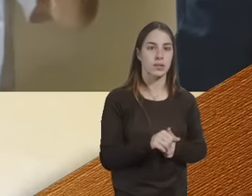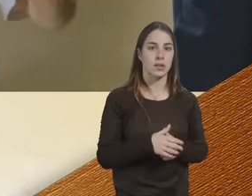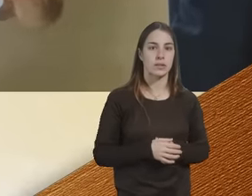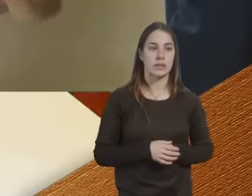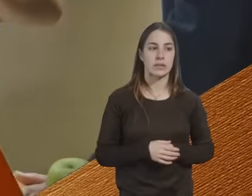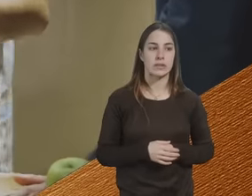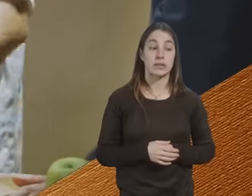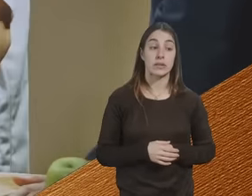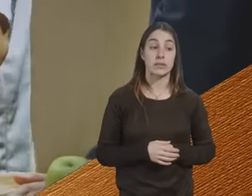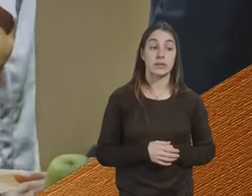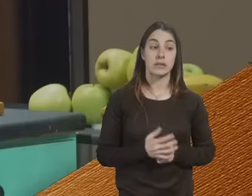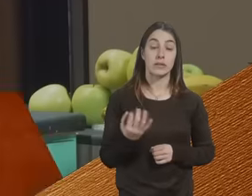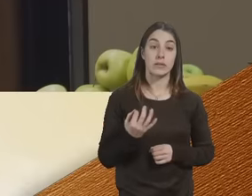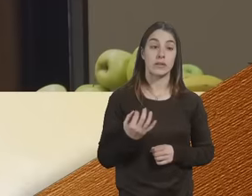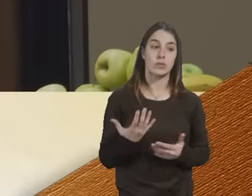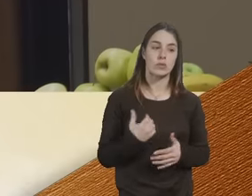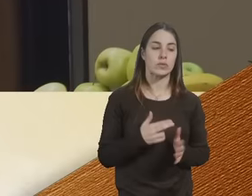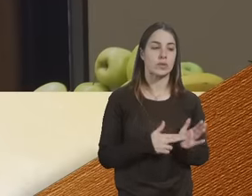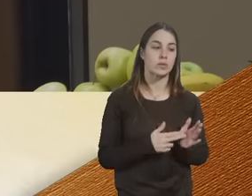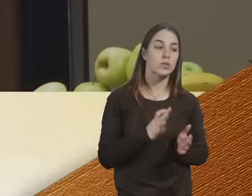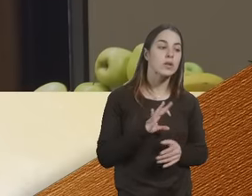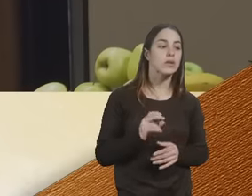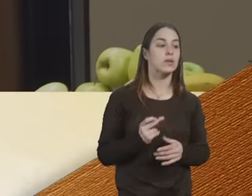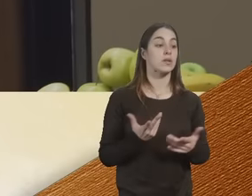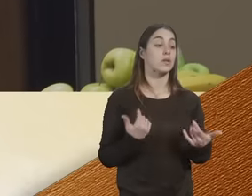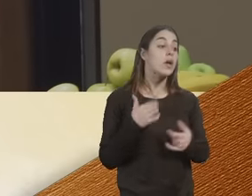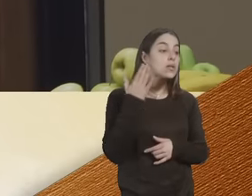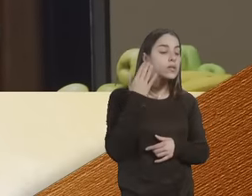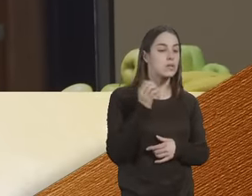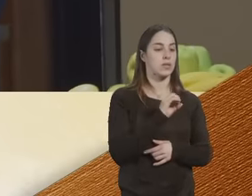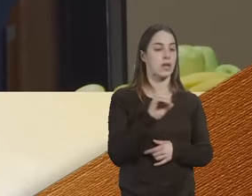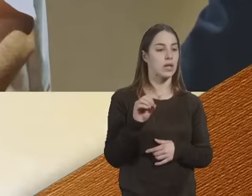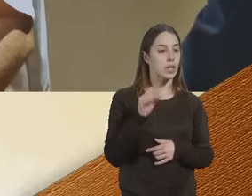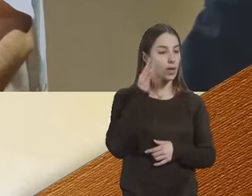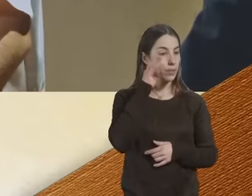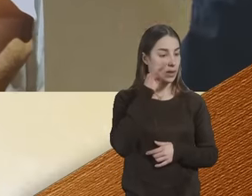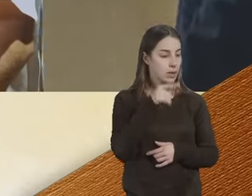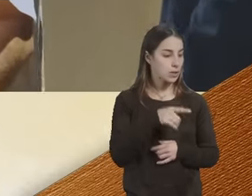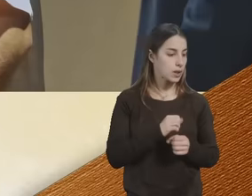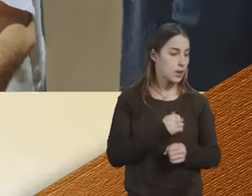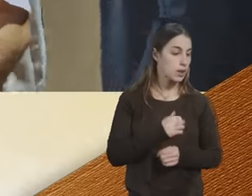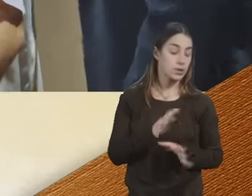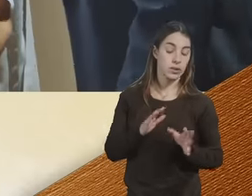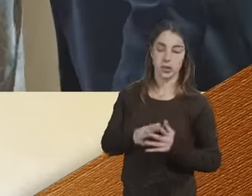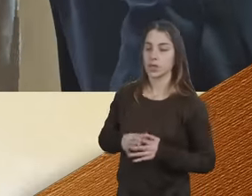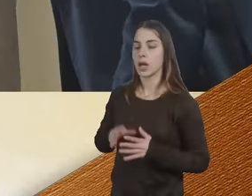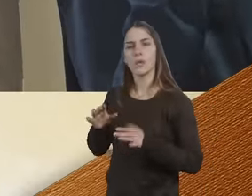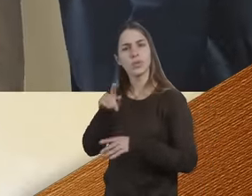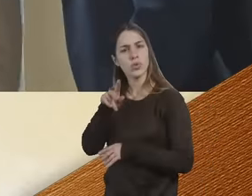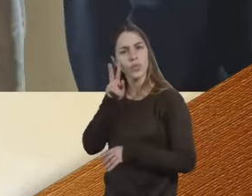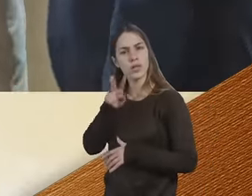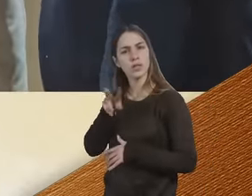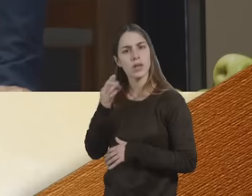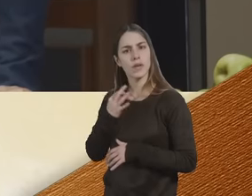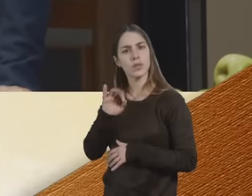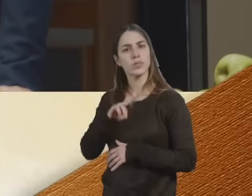Mas... eu vou ser muito franco contigo, Joana. Eu acho que ninguém maquilha-se para a cama. São umas pequenas coisas. Mas tu viste a questão entre o Ismael.